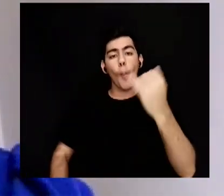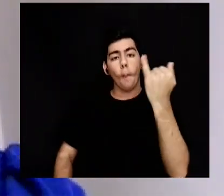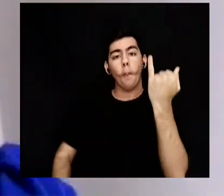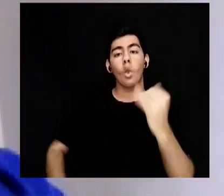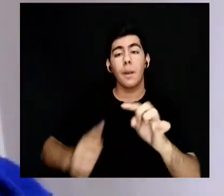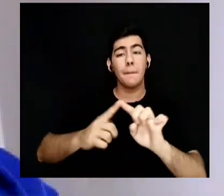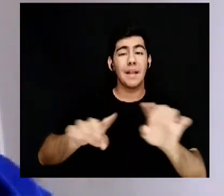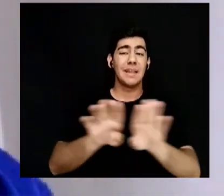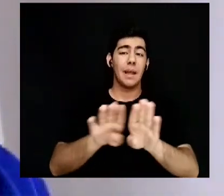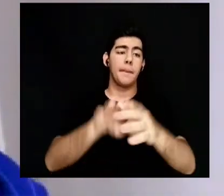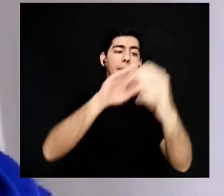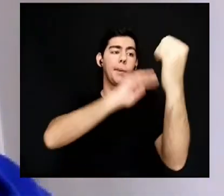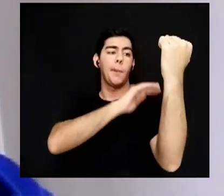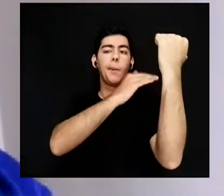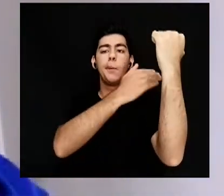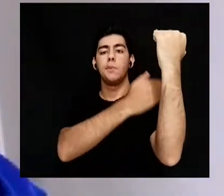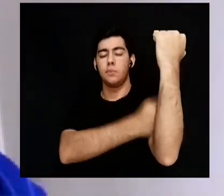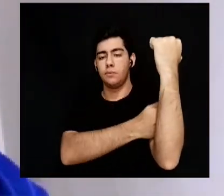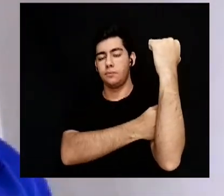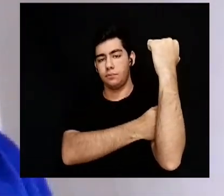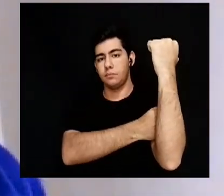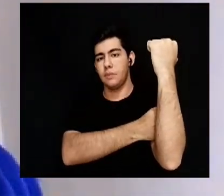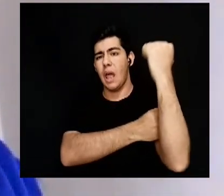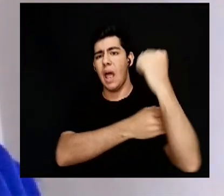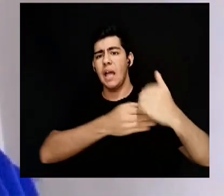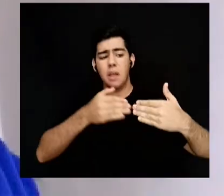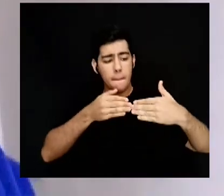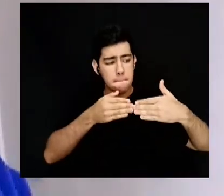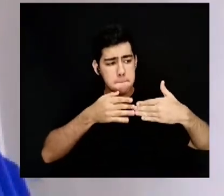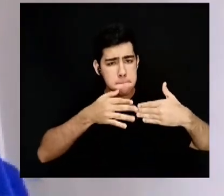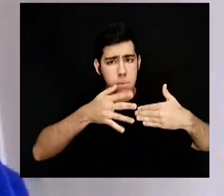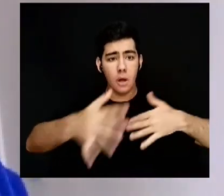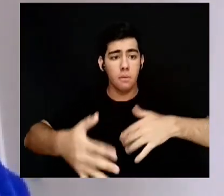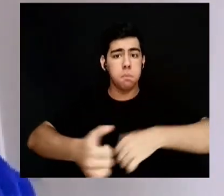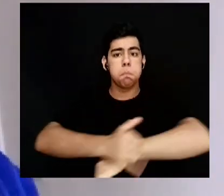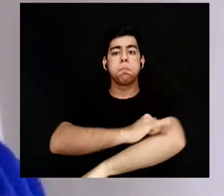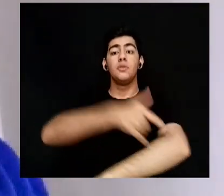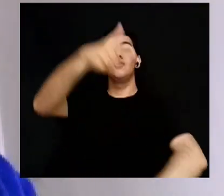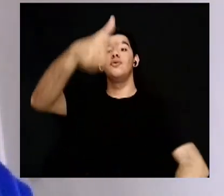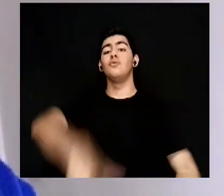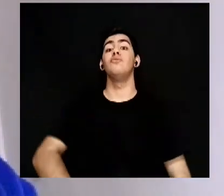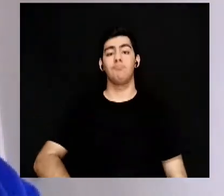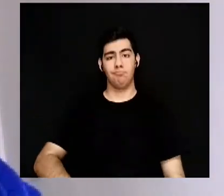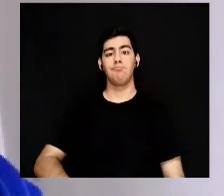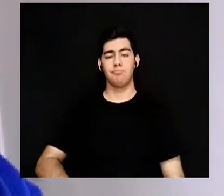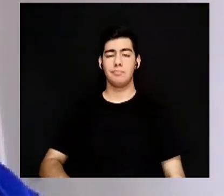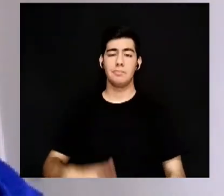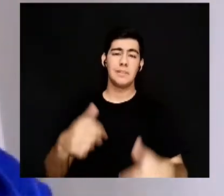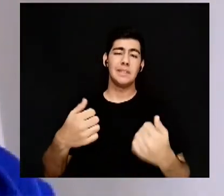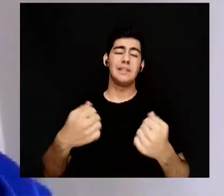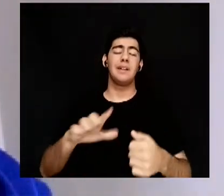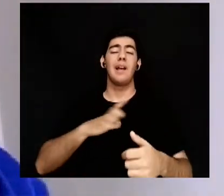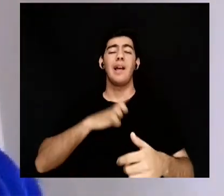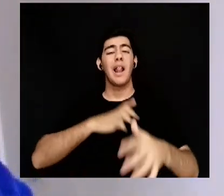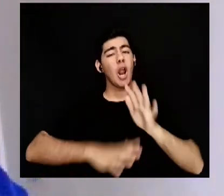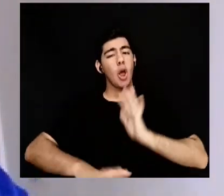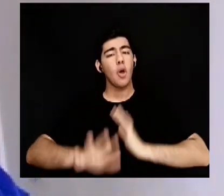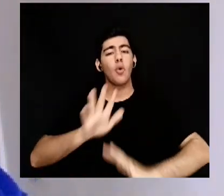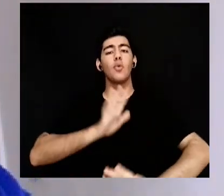de peso a longo prazo é muito grande, tá? Então, assim, tem que ter muito cuidado, sim, tem que ter acompanhamento, por isso